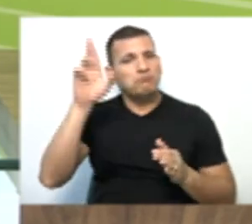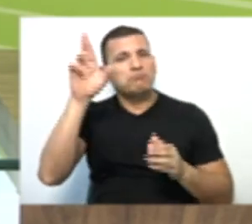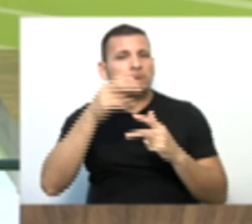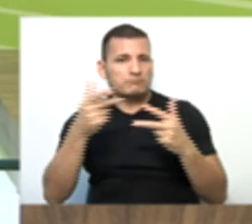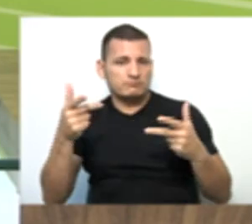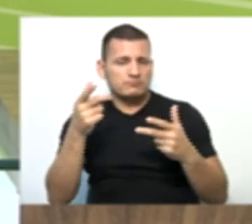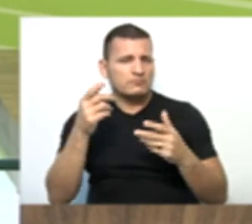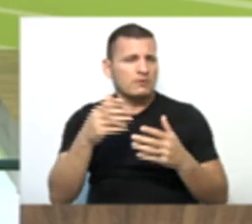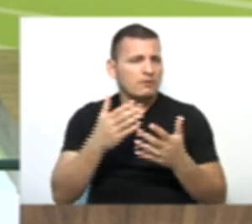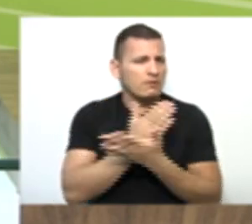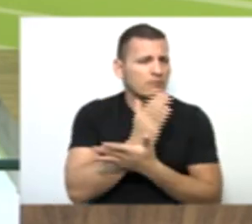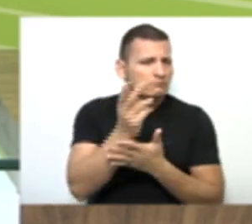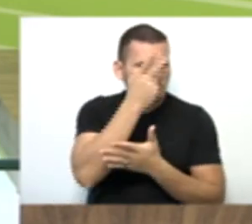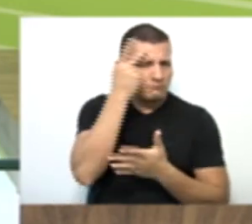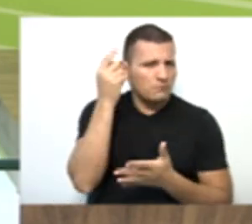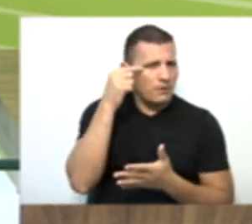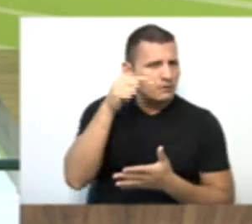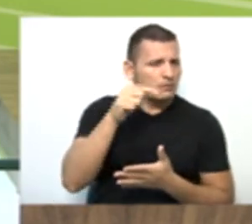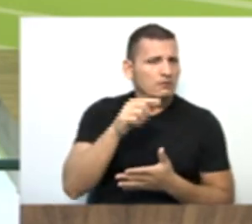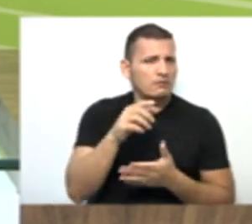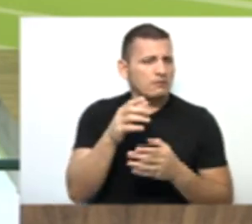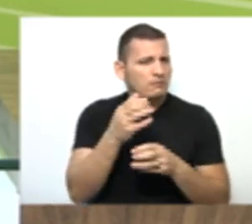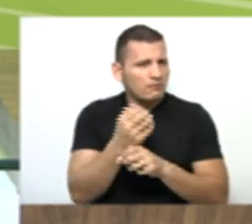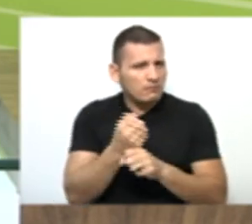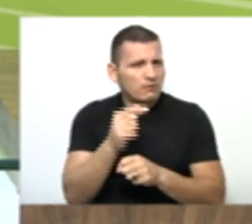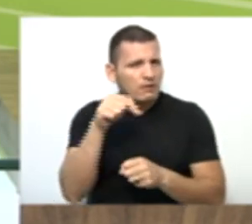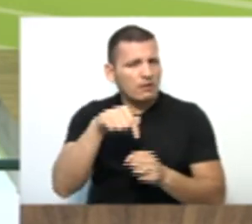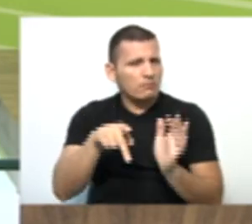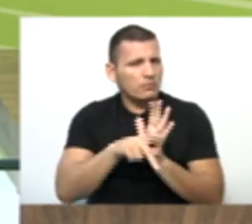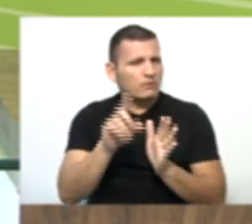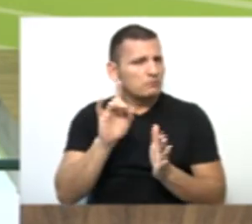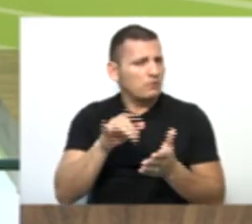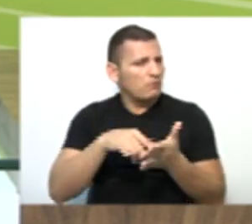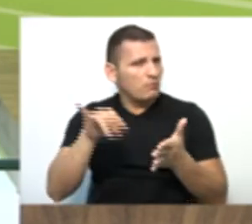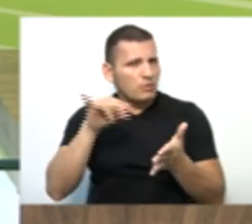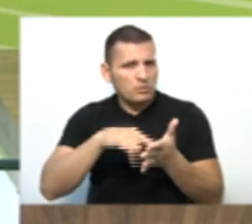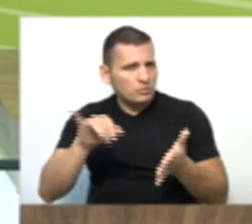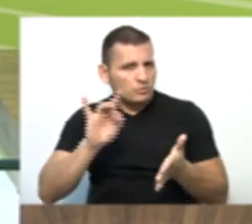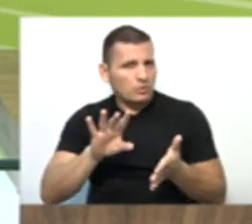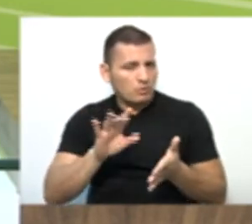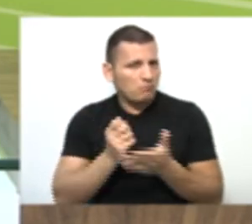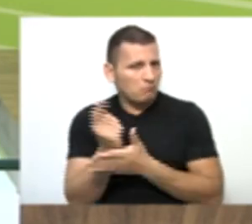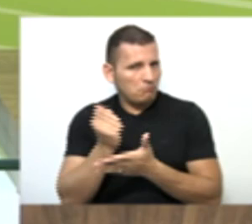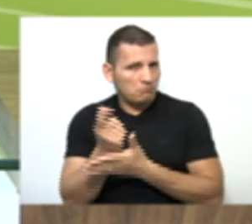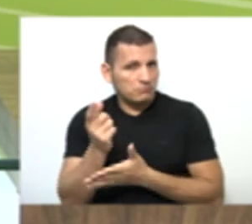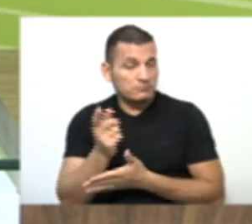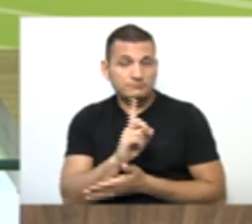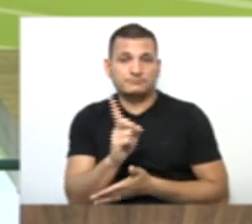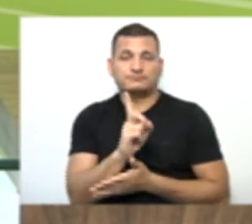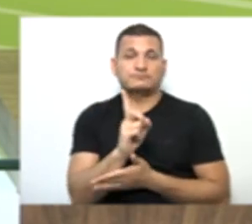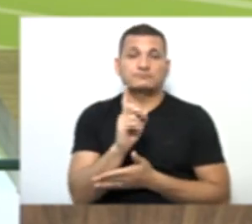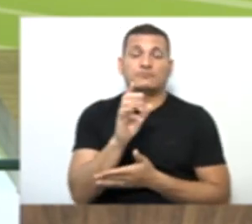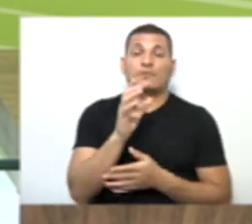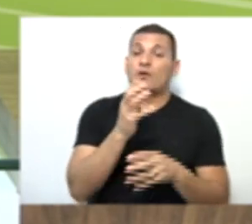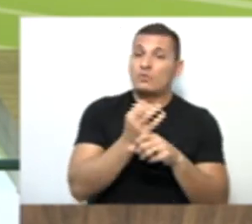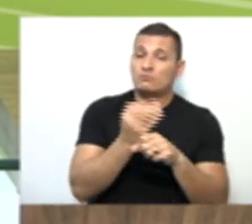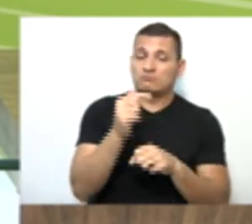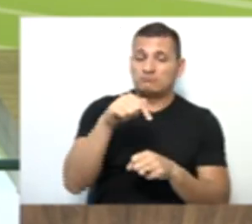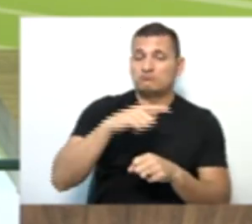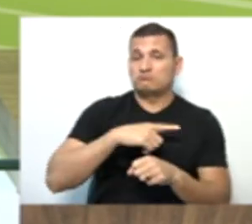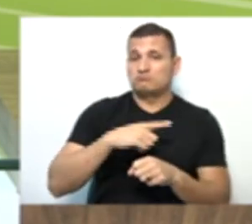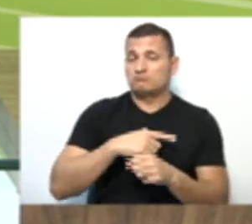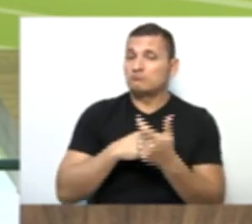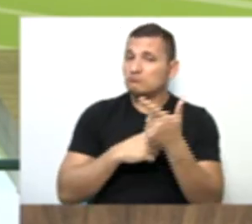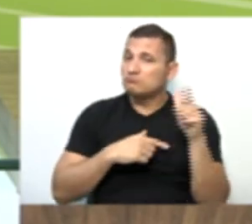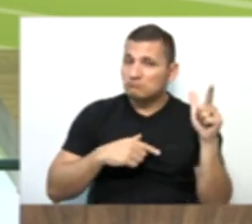feita só para efeito de pagar impostos, fisco, é porque o governo cobra. Não, a contabilidade tem outra função muito importante, que é